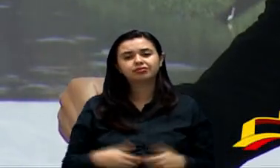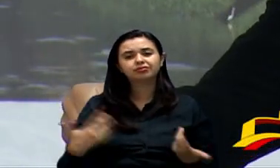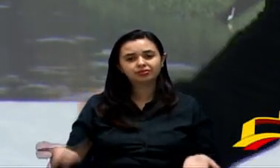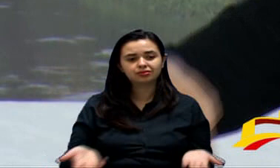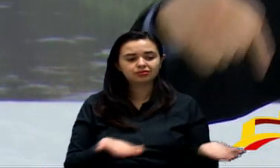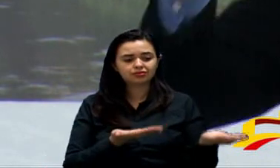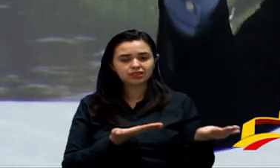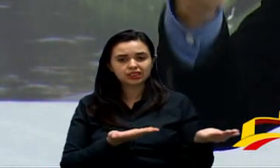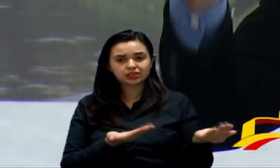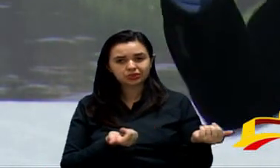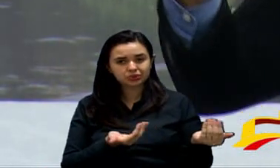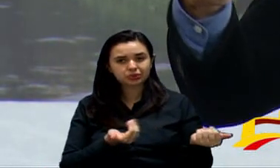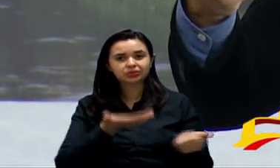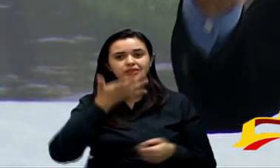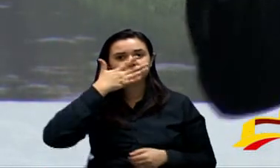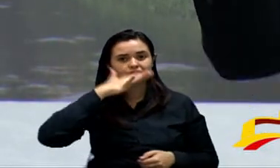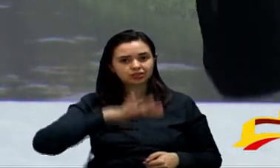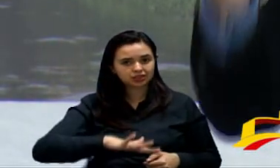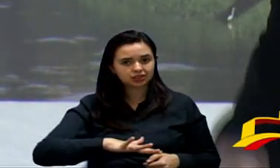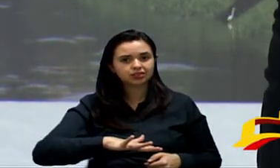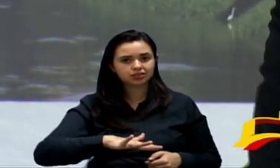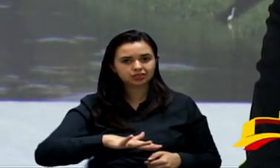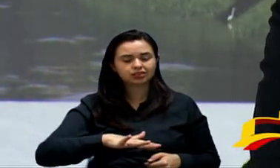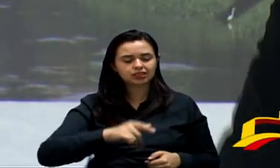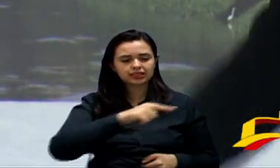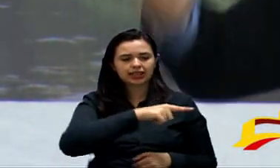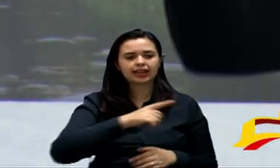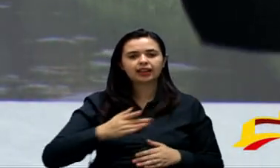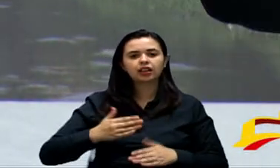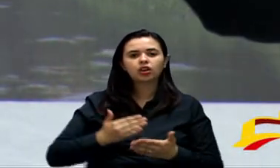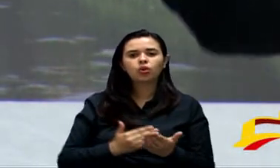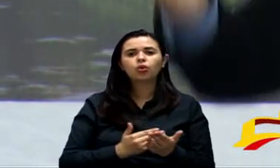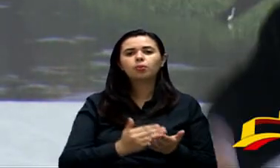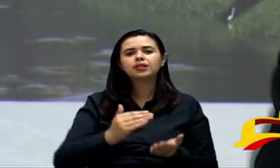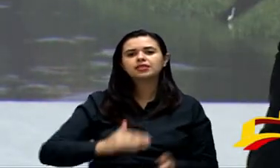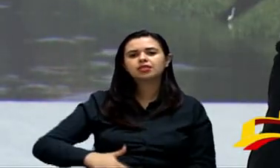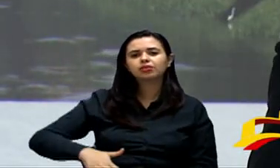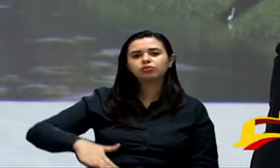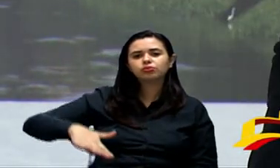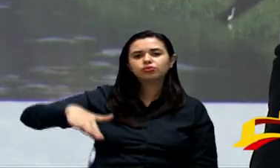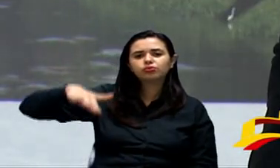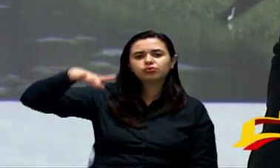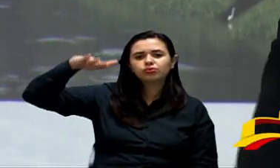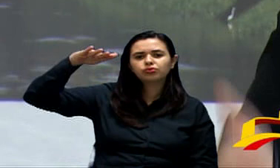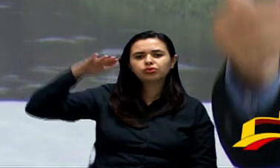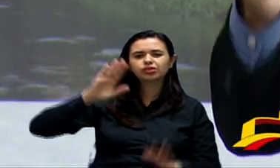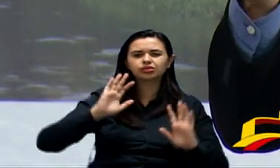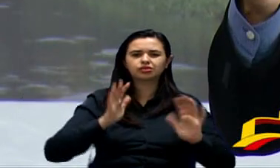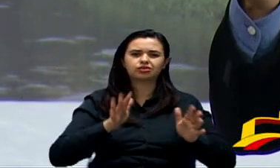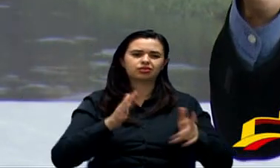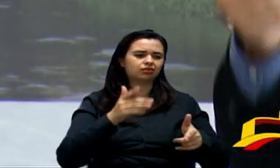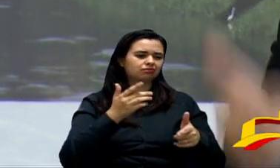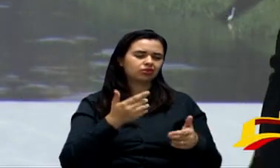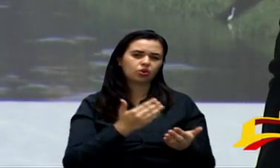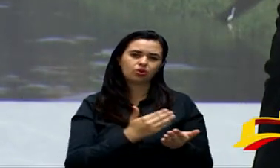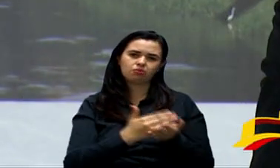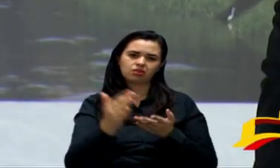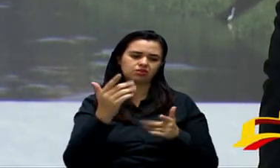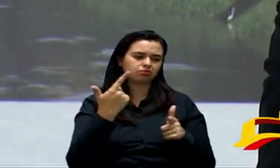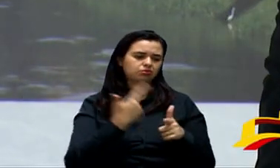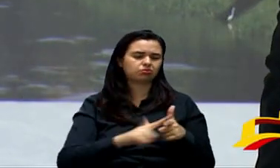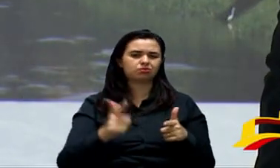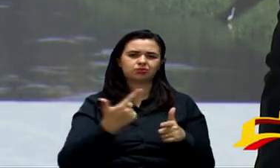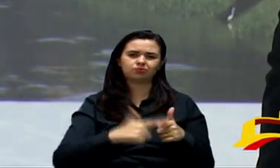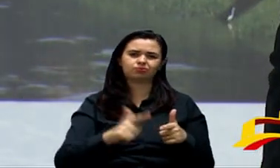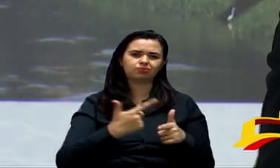as crianças, elas perdem o progresso da vida delas. Elas perdem o futuro que está por diante. Então, é um problema sério